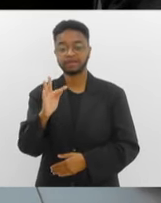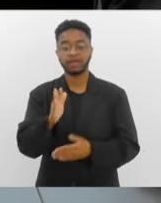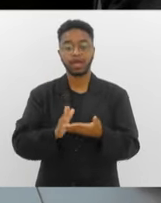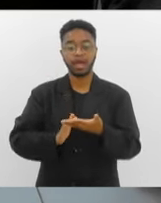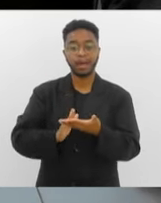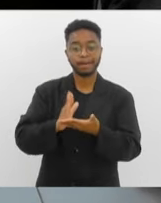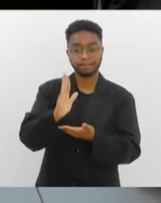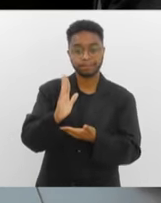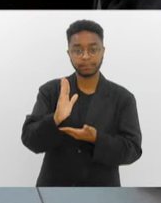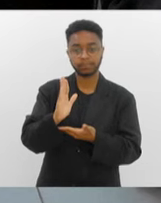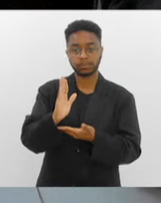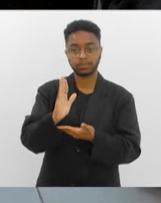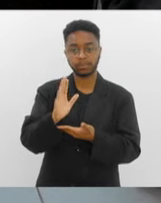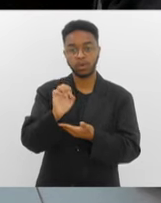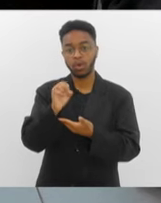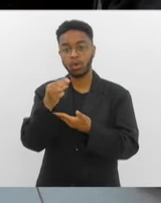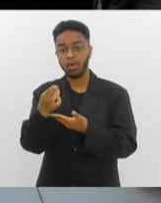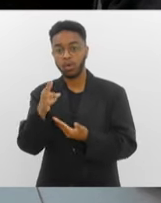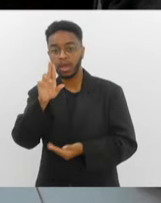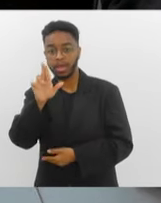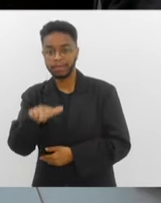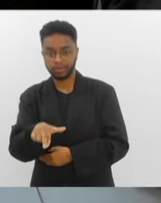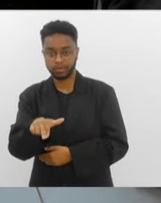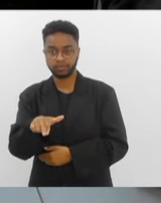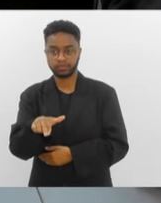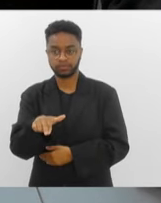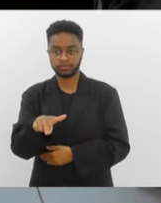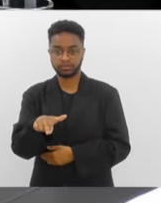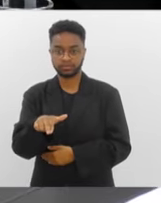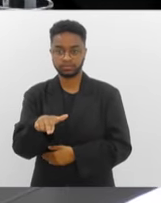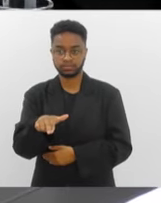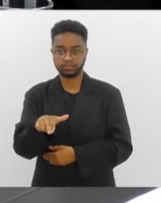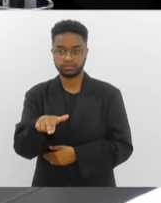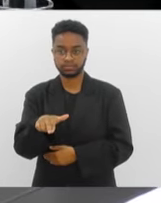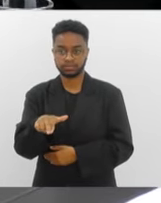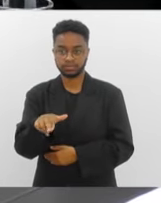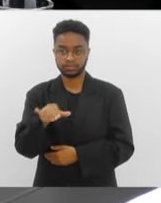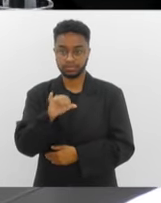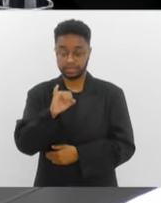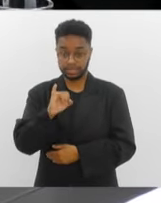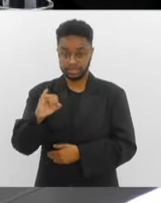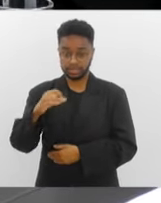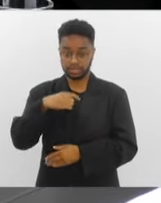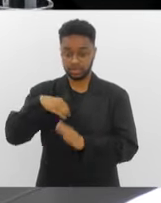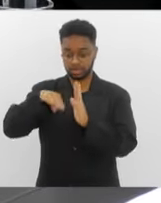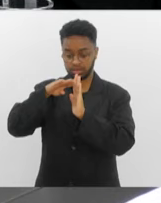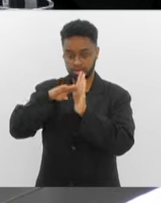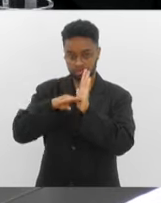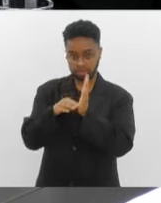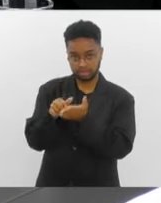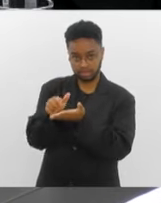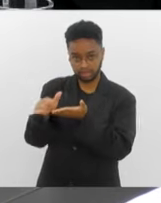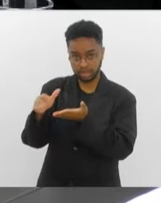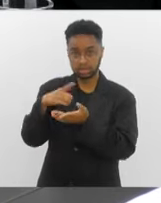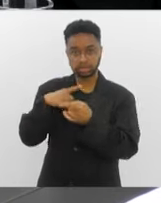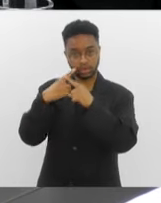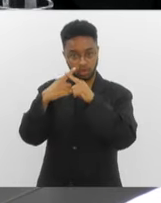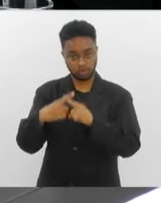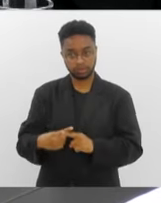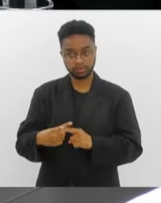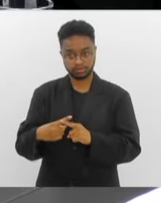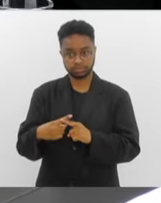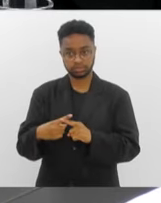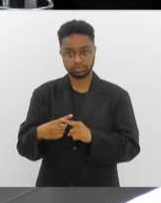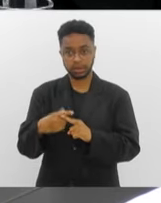aprova ou elimina. Se o procedimento físico for classificatório, ele gera uma competição. O